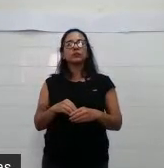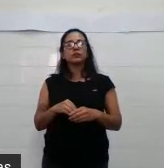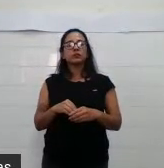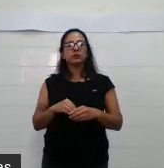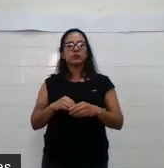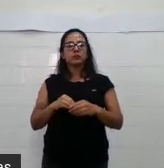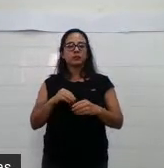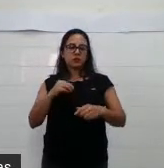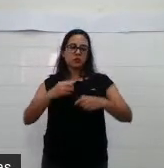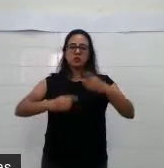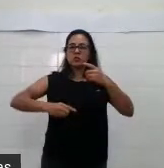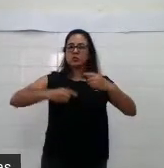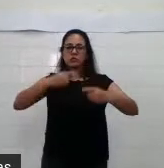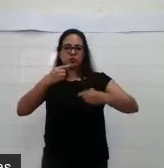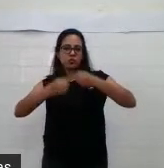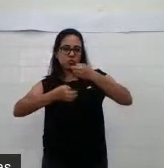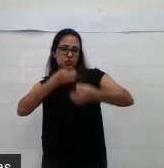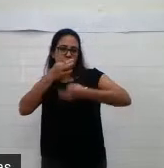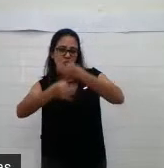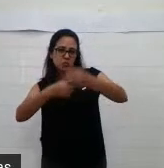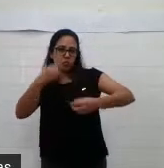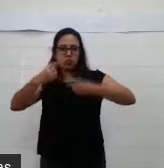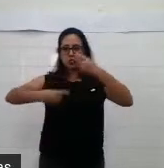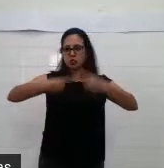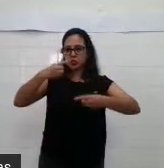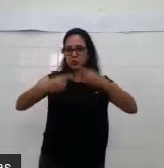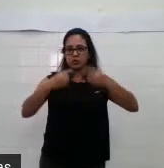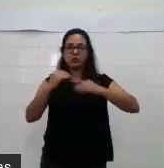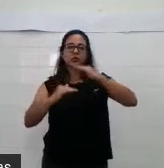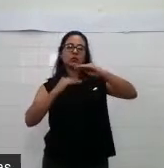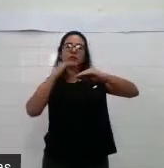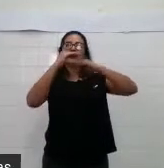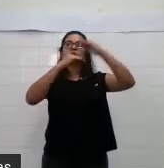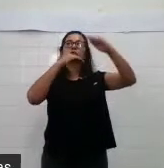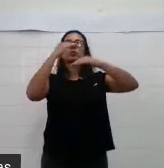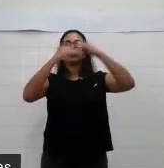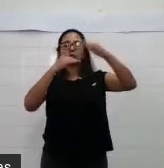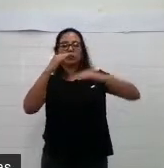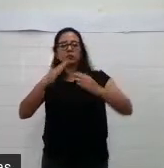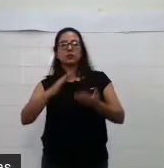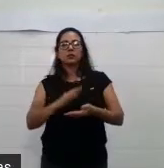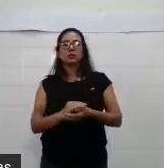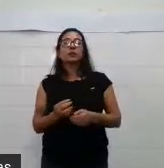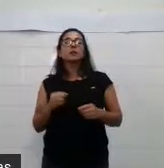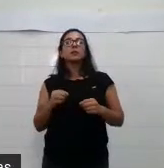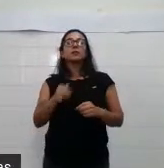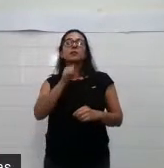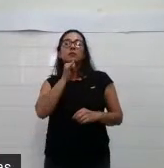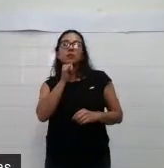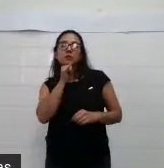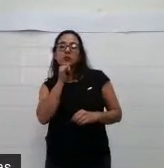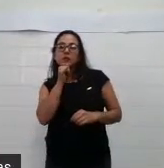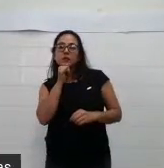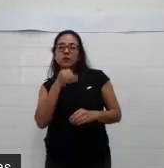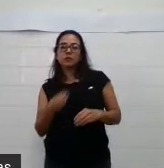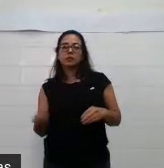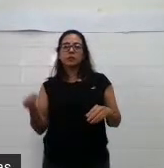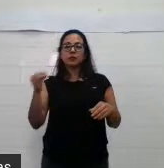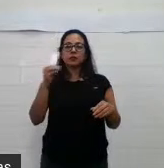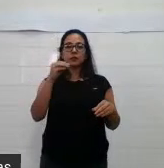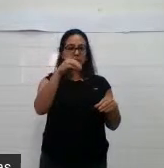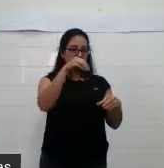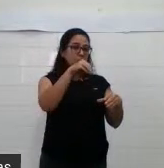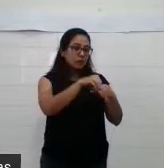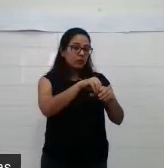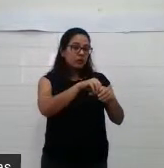desses discursos que vão construir essas lógicas. Então, por exemplo, dentro do modelo, né, de